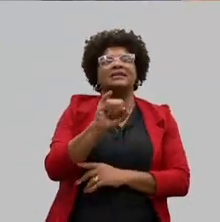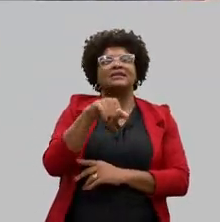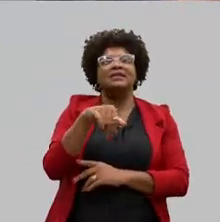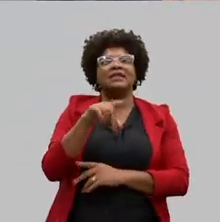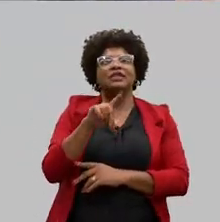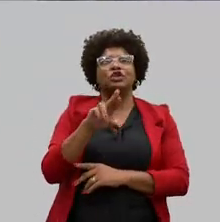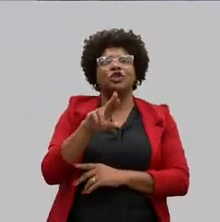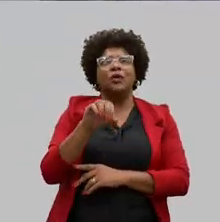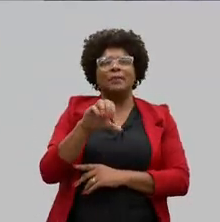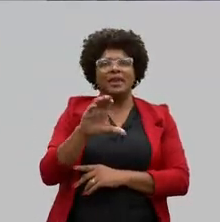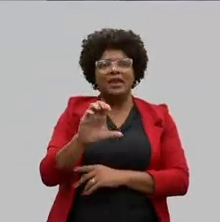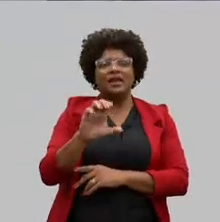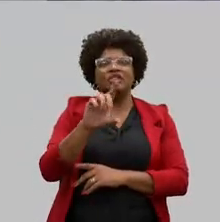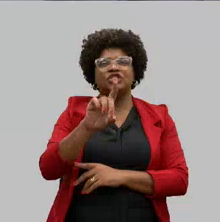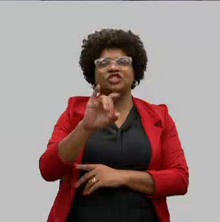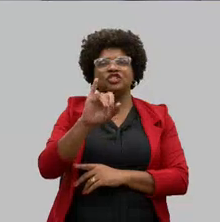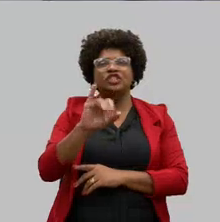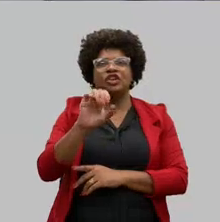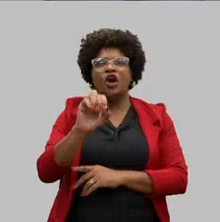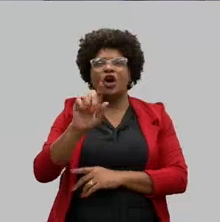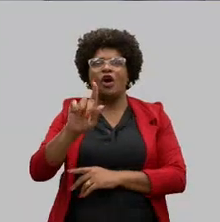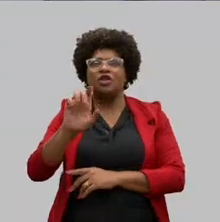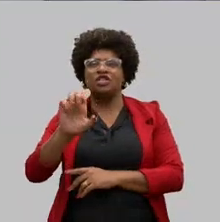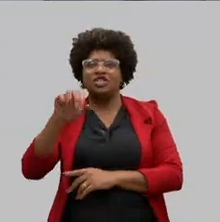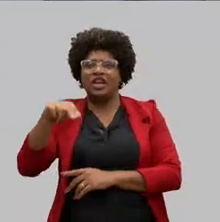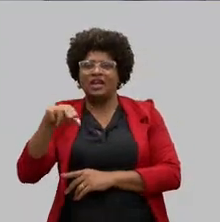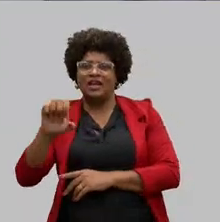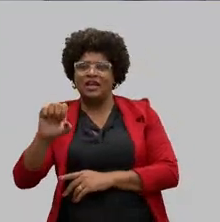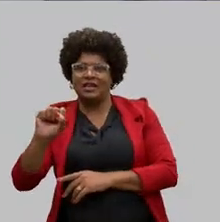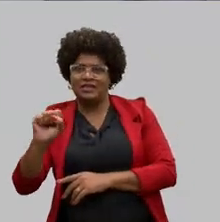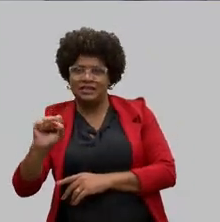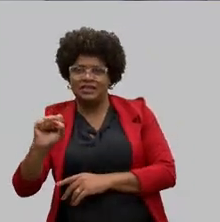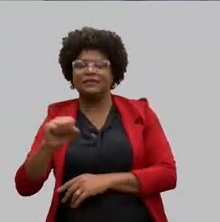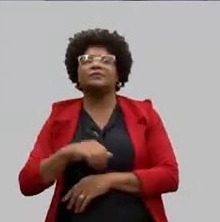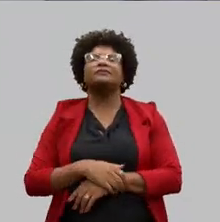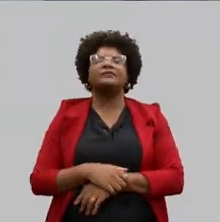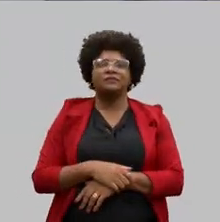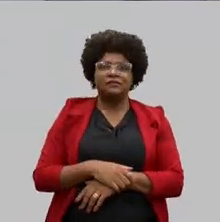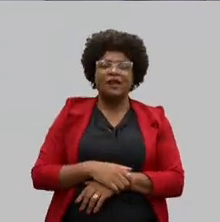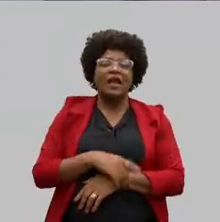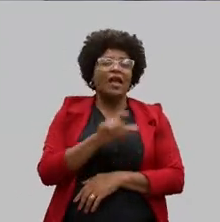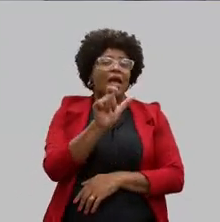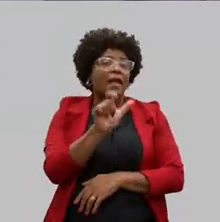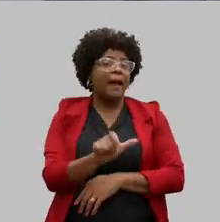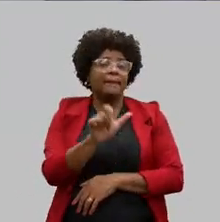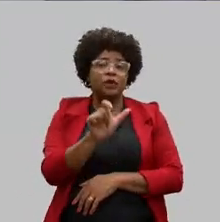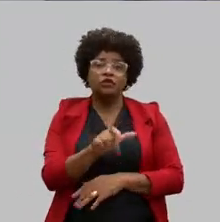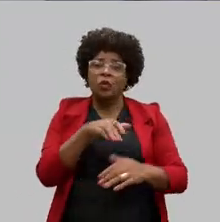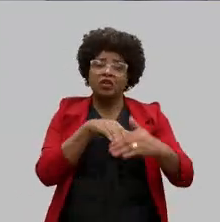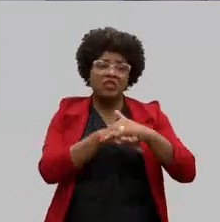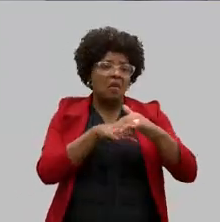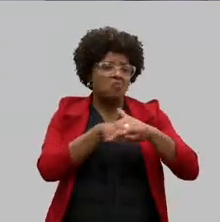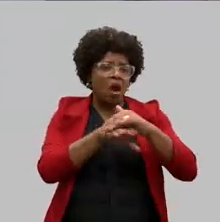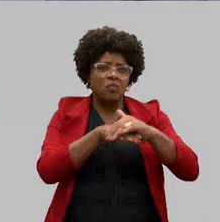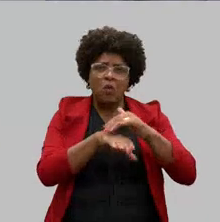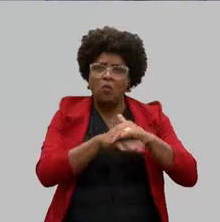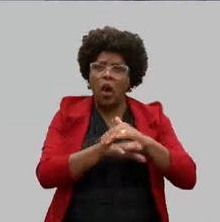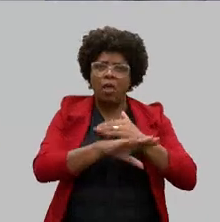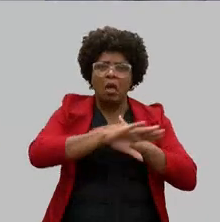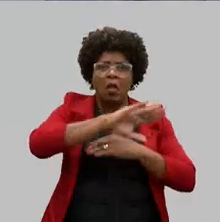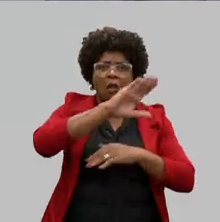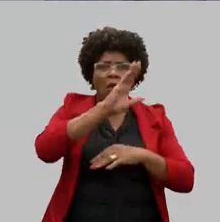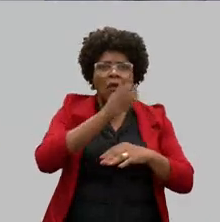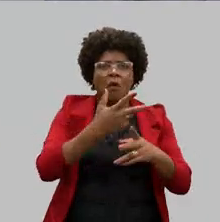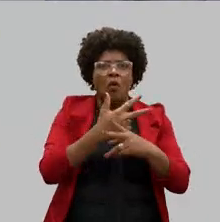E isso tem em todos os lugares então a gente entrou com com esse projeto de lei entramos com um projeto também do